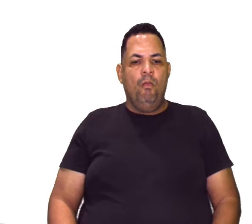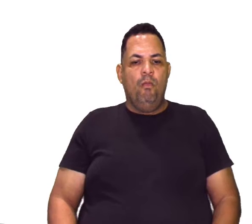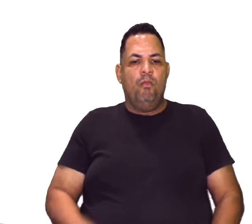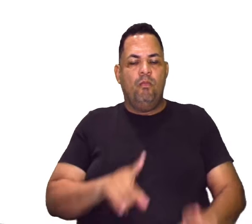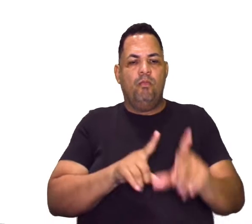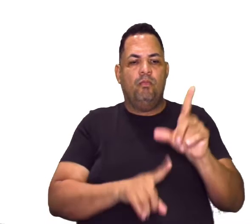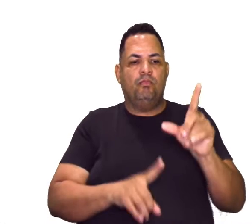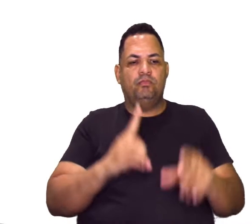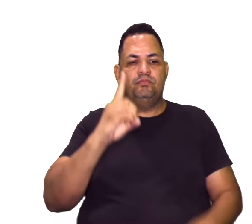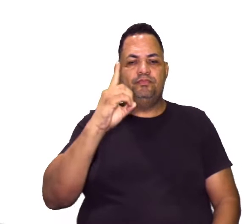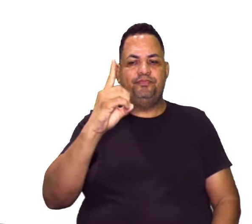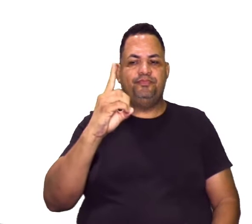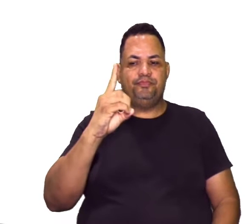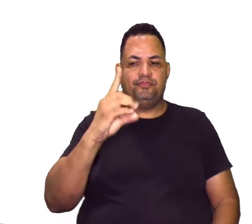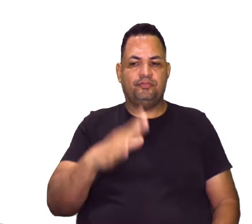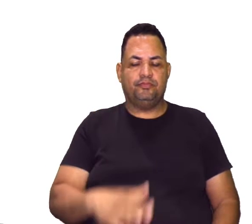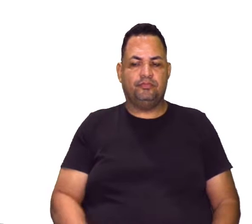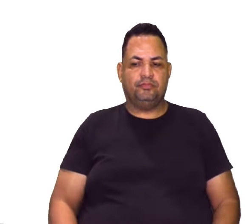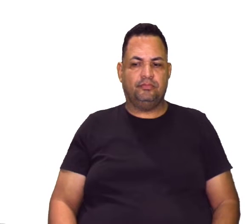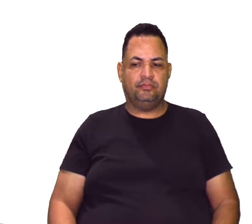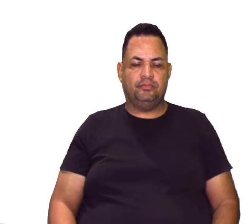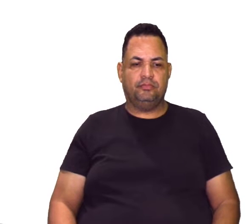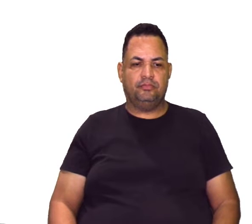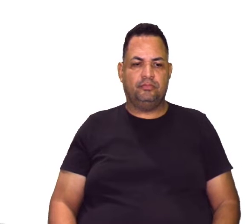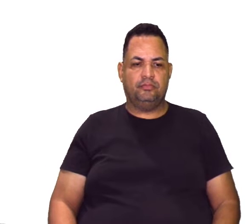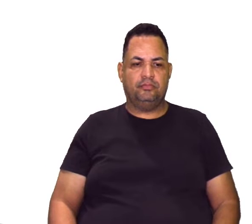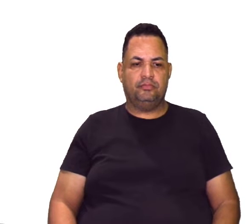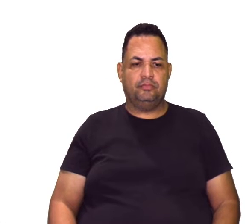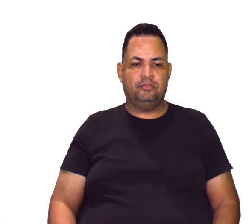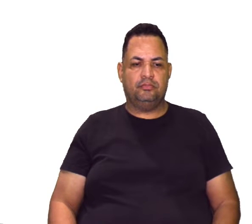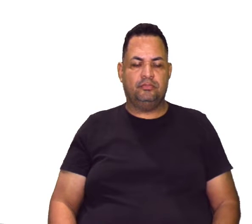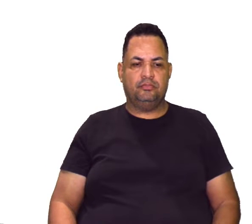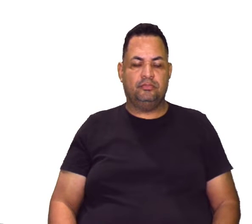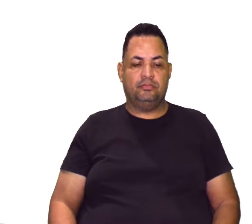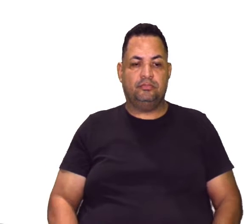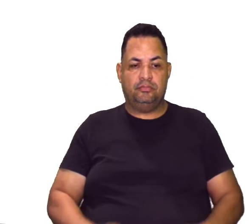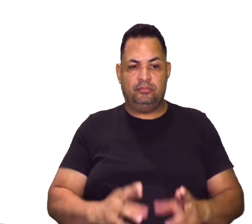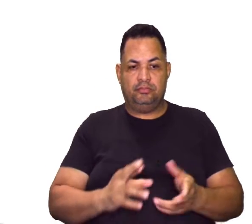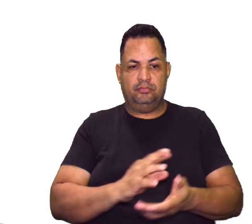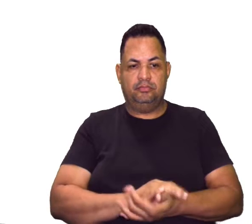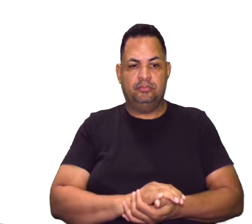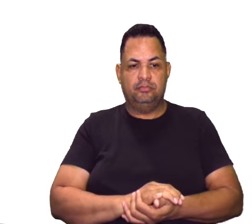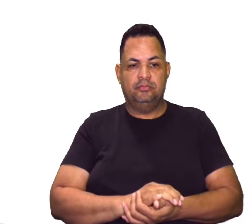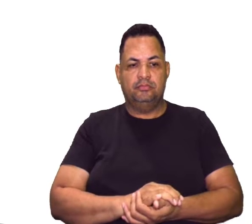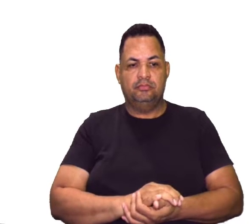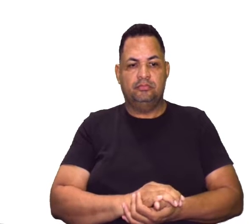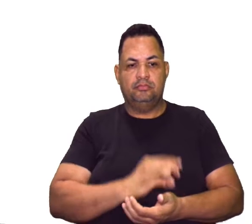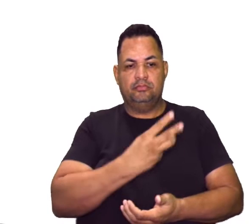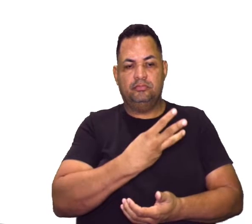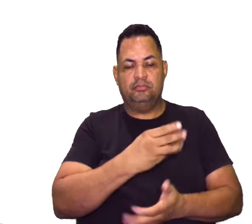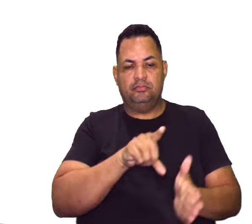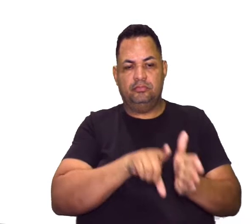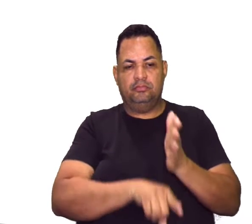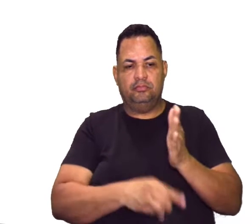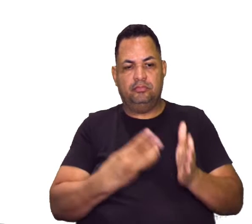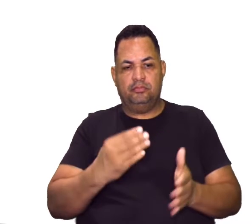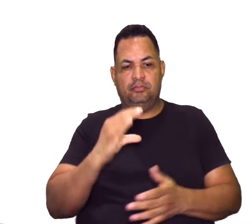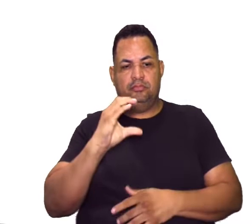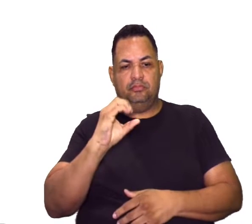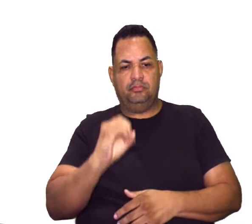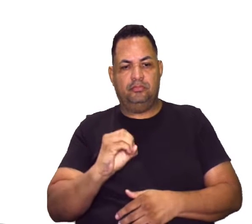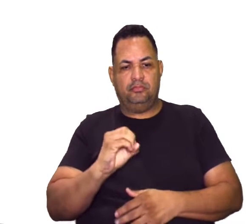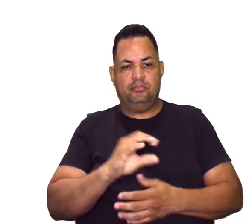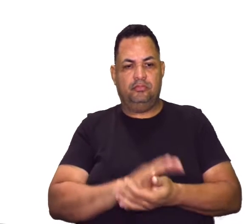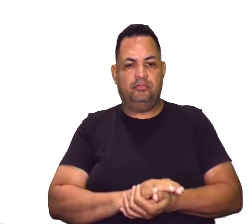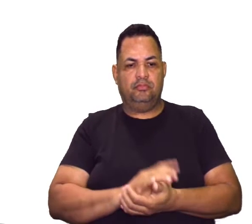na letra D. Então, H3BO3, a diferença 3 menos 3, 0, o mais fraco de